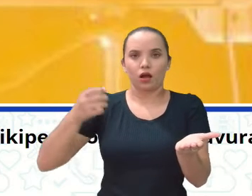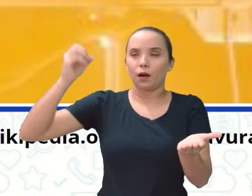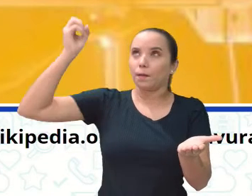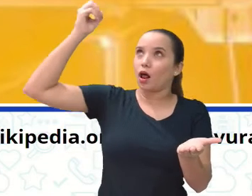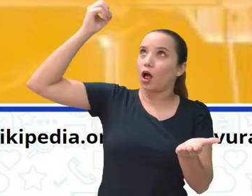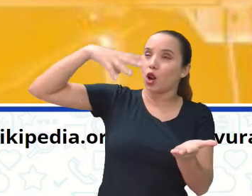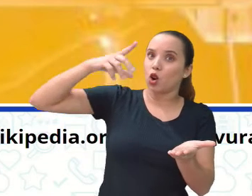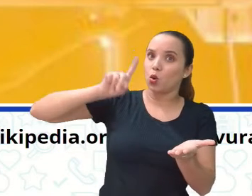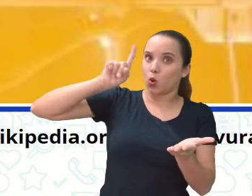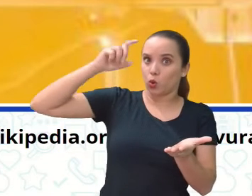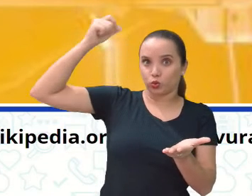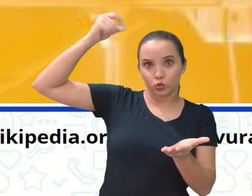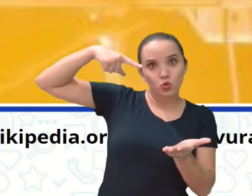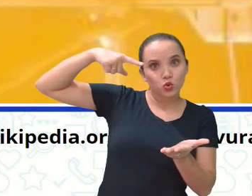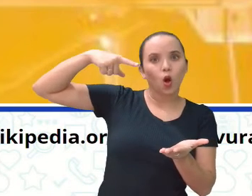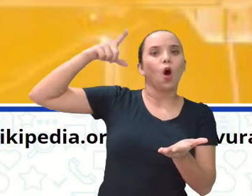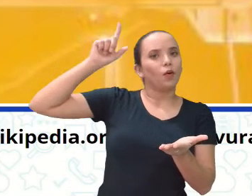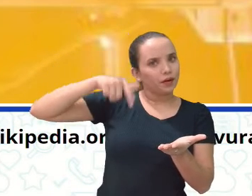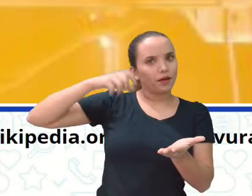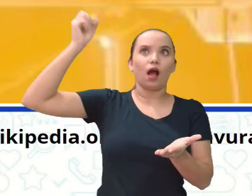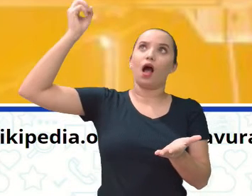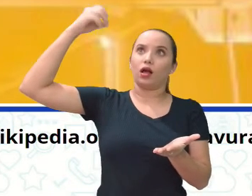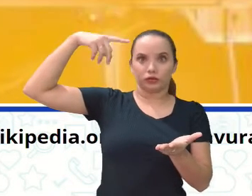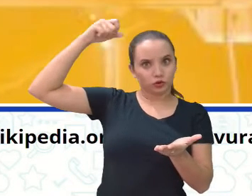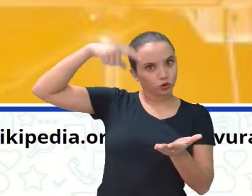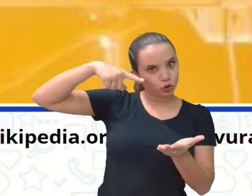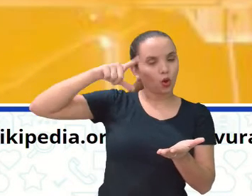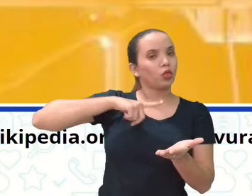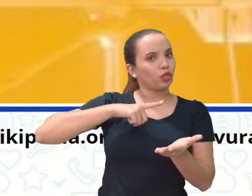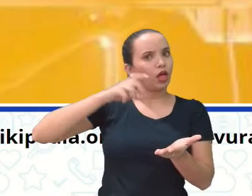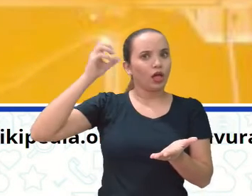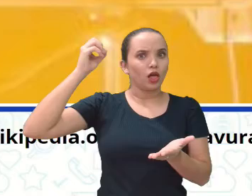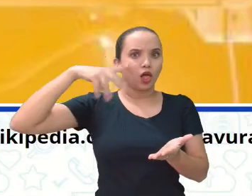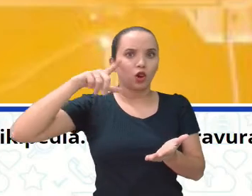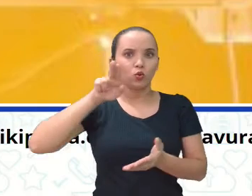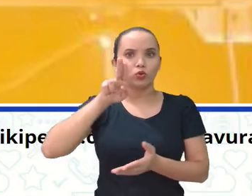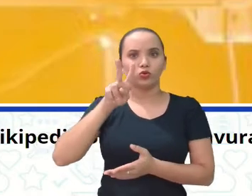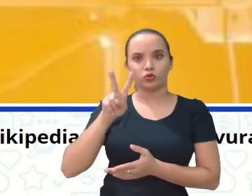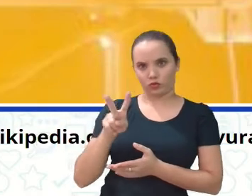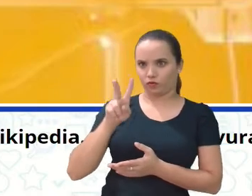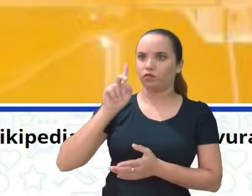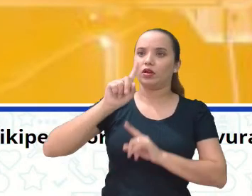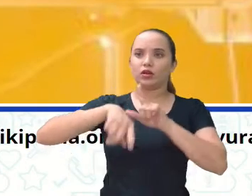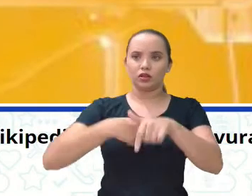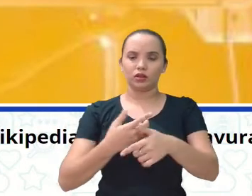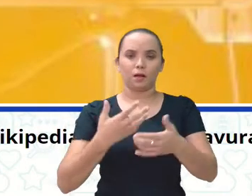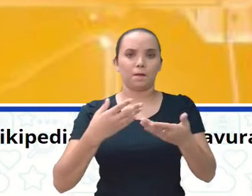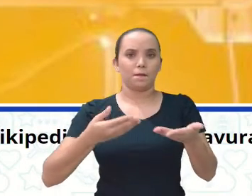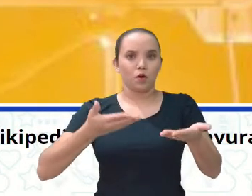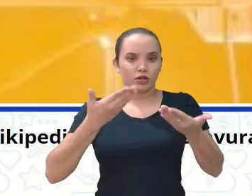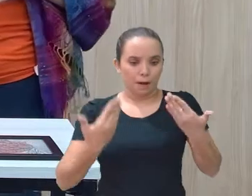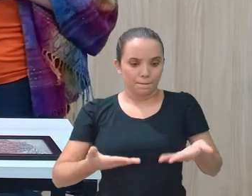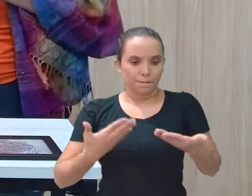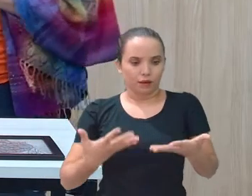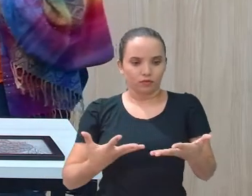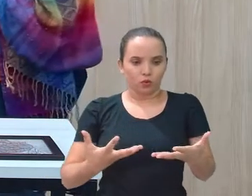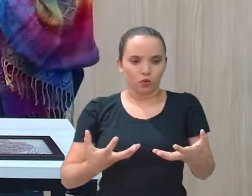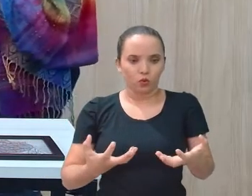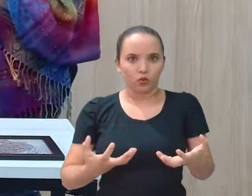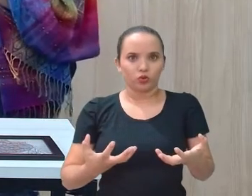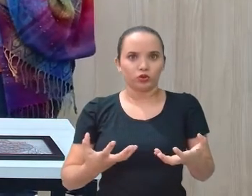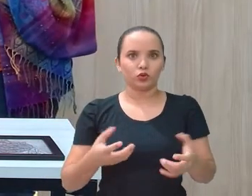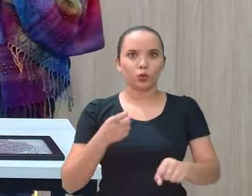vocês sabem que é rica em raios UV. E a placa endureceu. Ela é gelatinosa e no sol ela endurece.